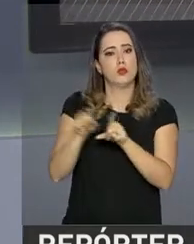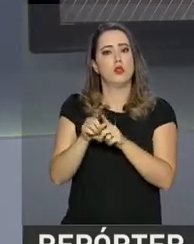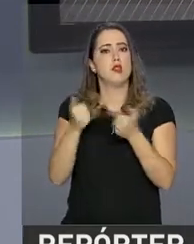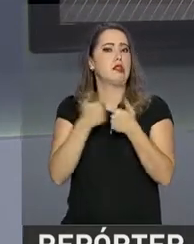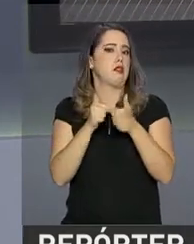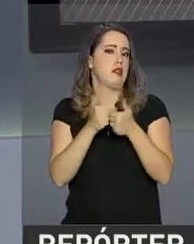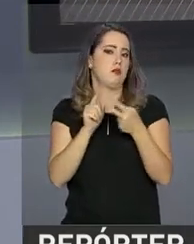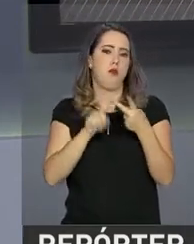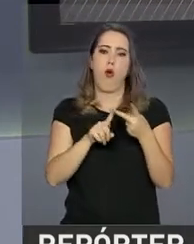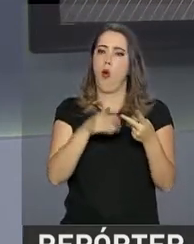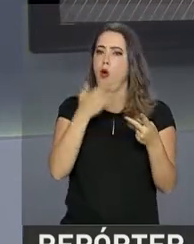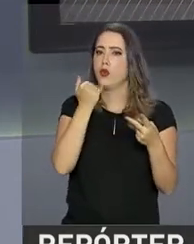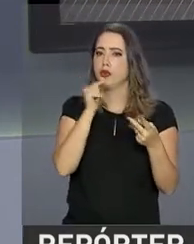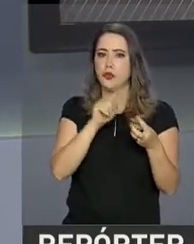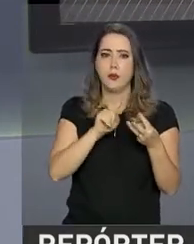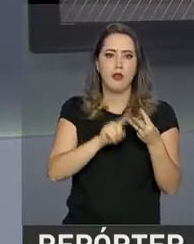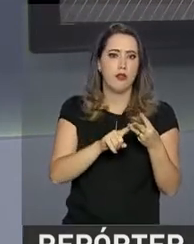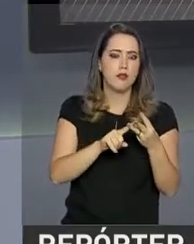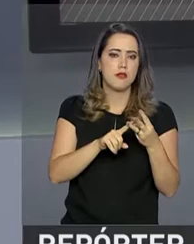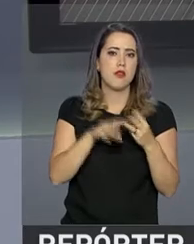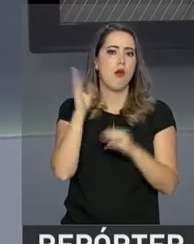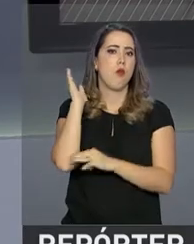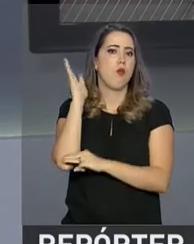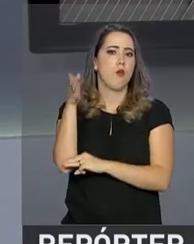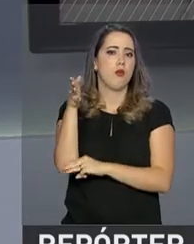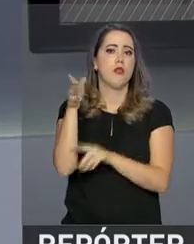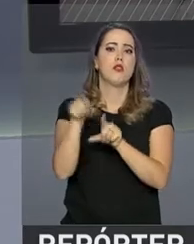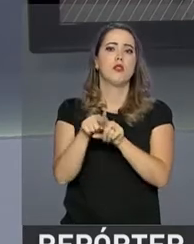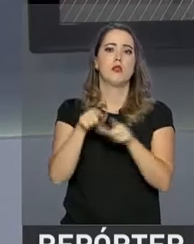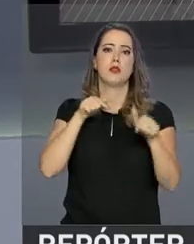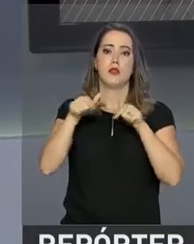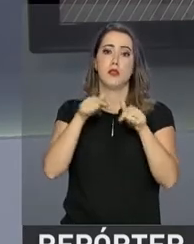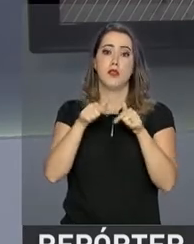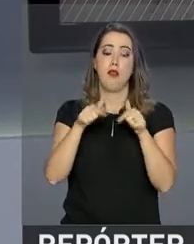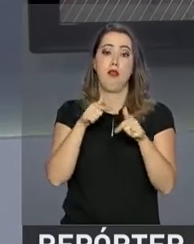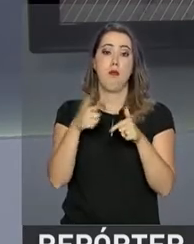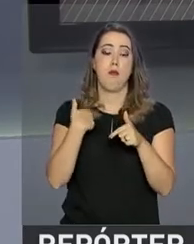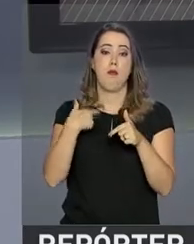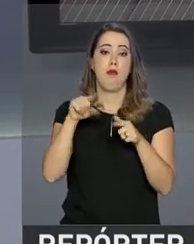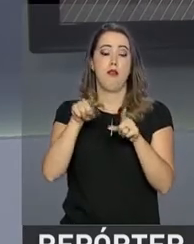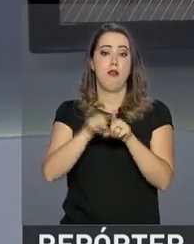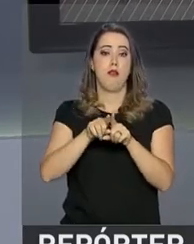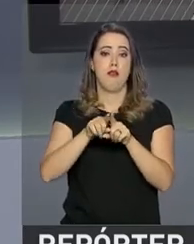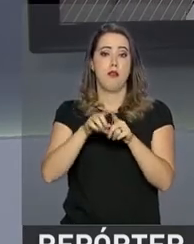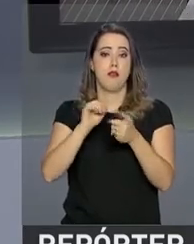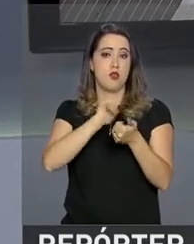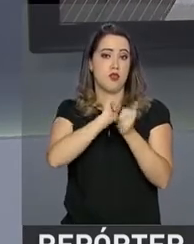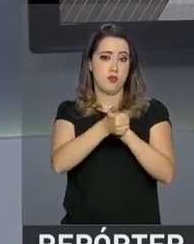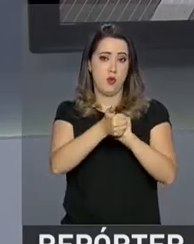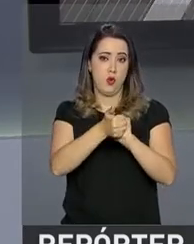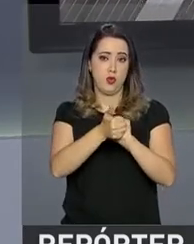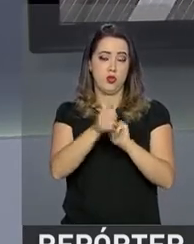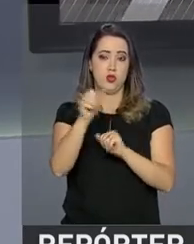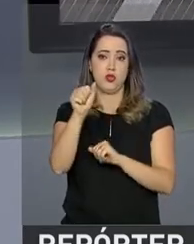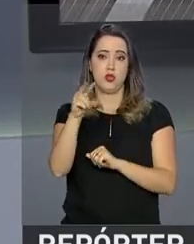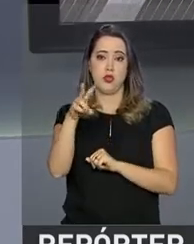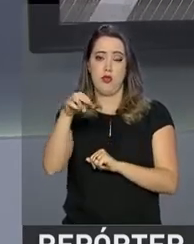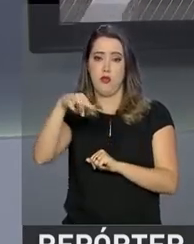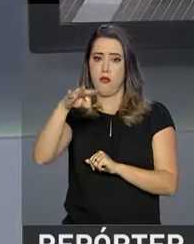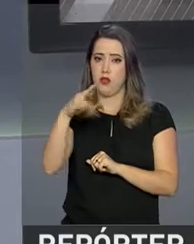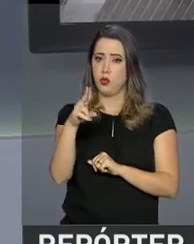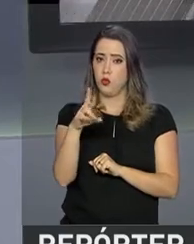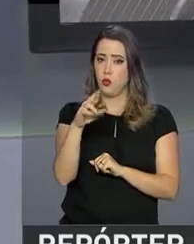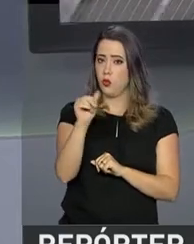interno alimentação hospedagem e atividades de aventura por exemplo vamos ouvir um trecho da fala do ministro do meio